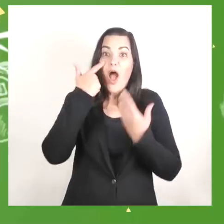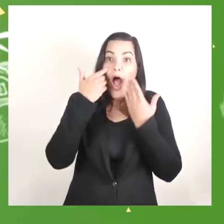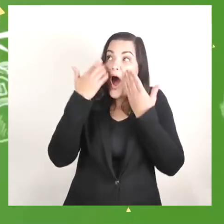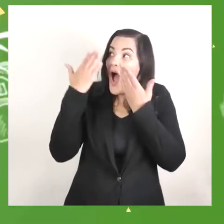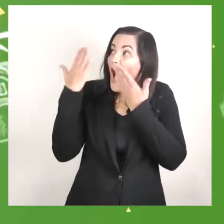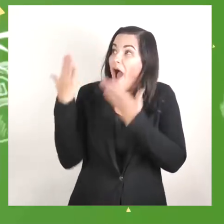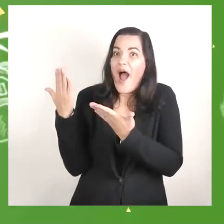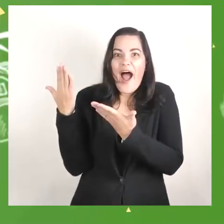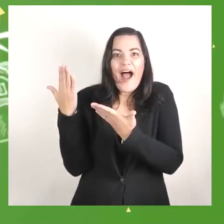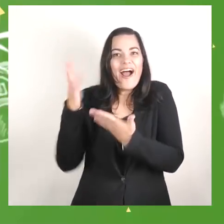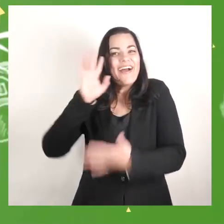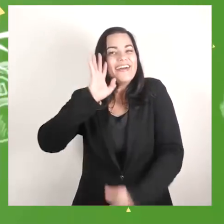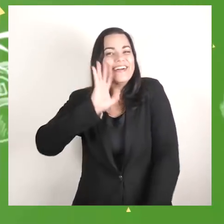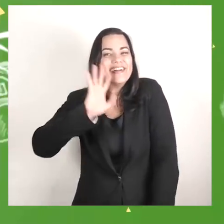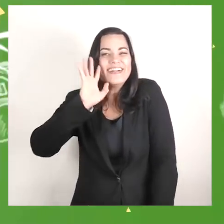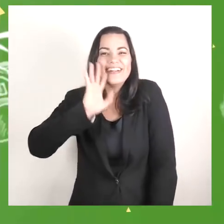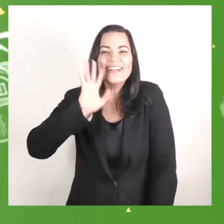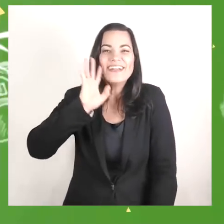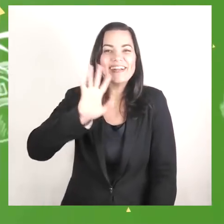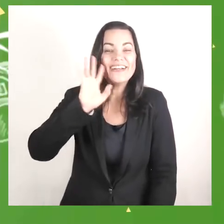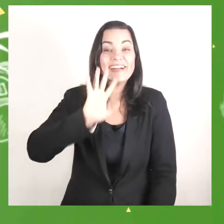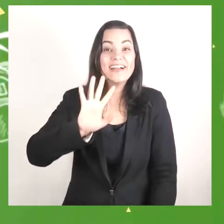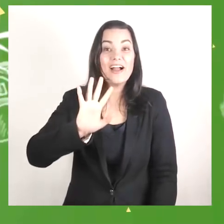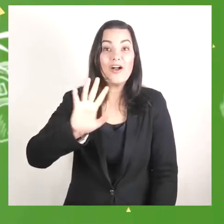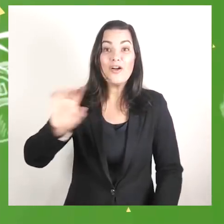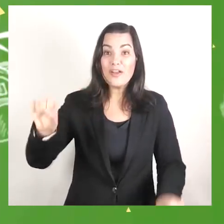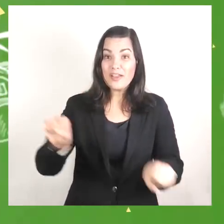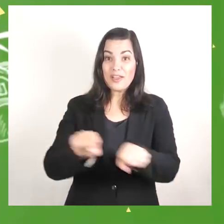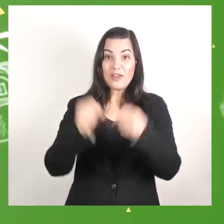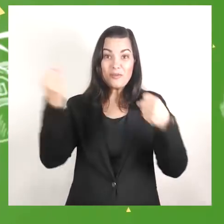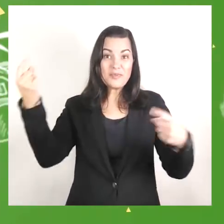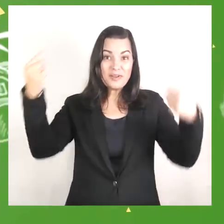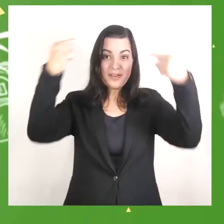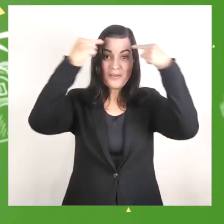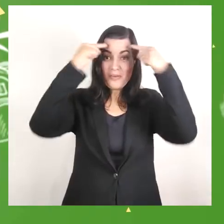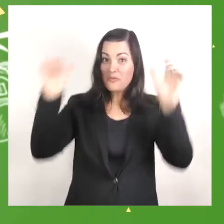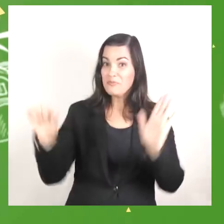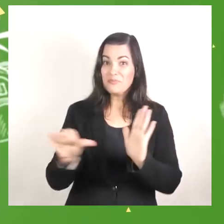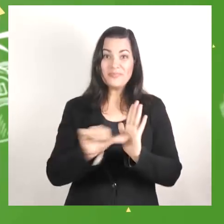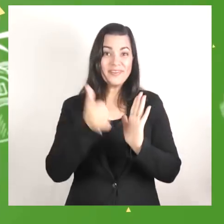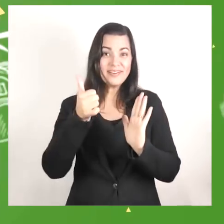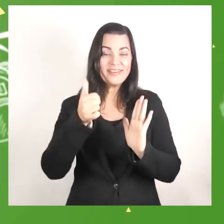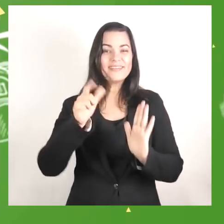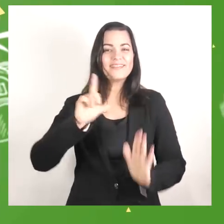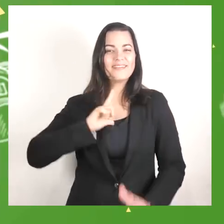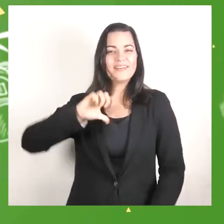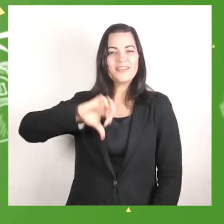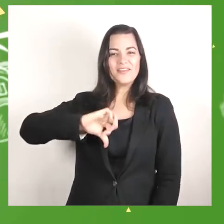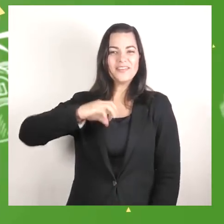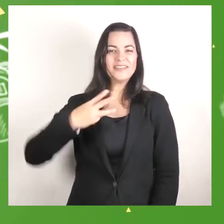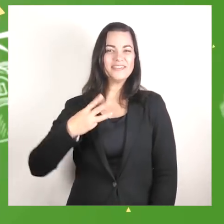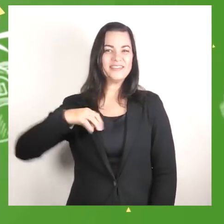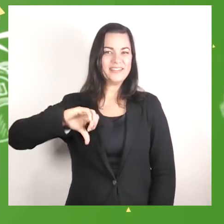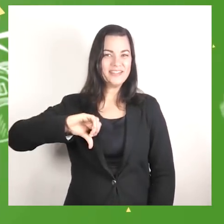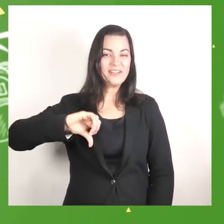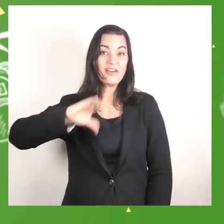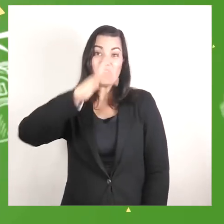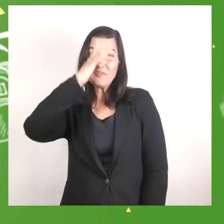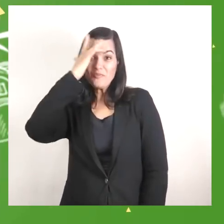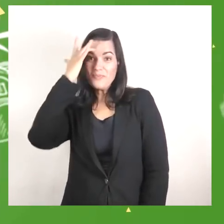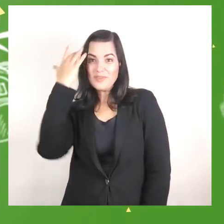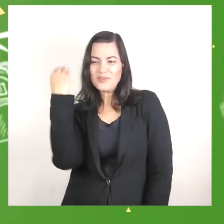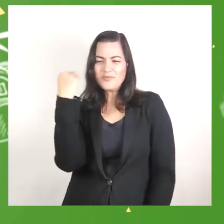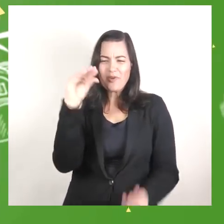Olha só que legal, o nosso primeiro Quebrando a Cuca, ele teve